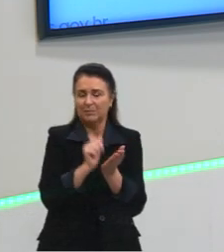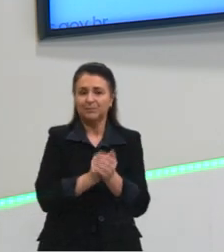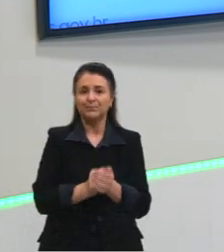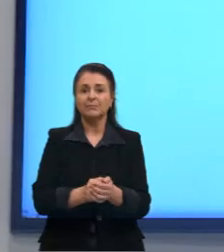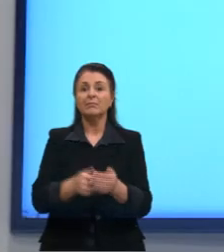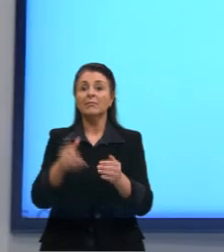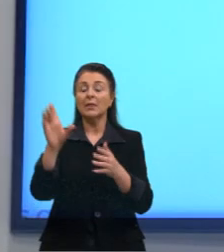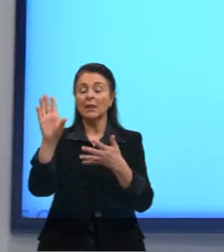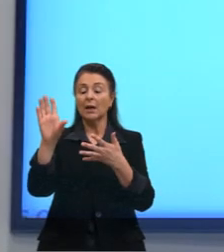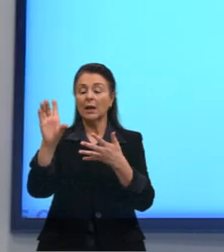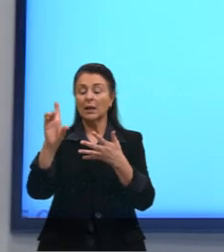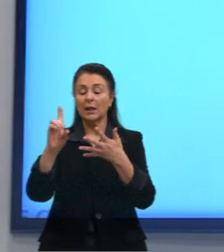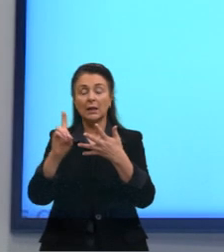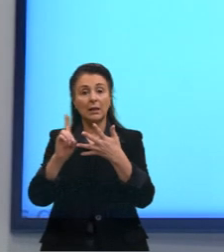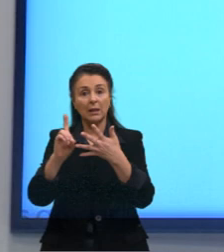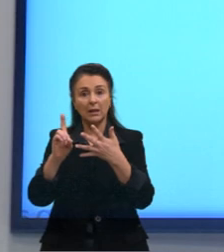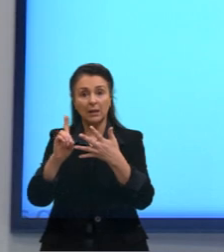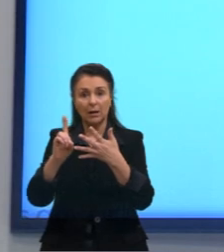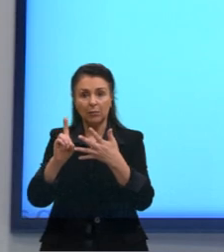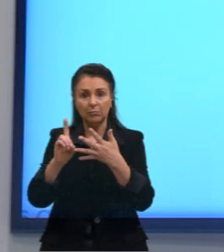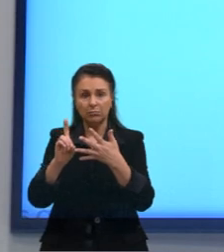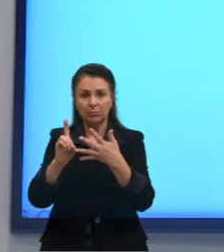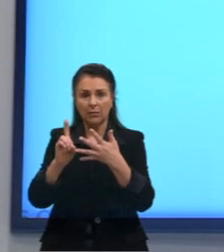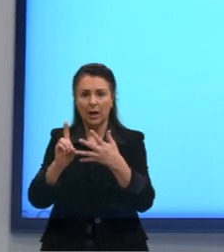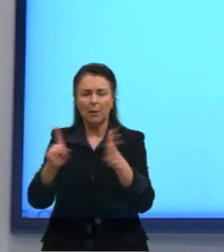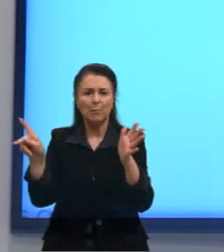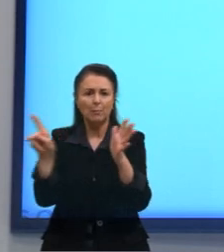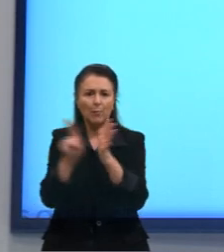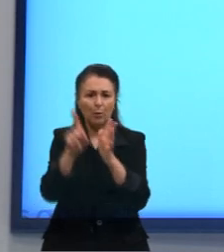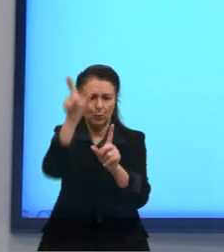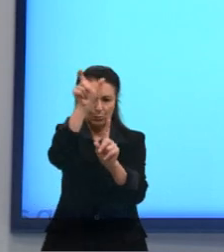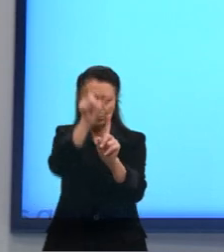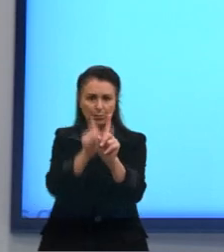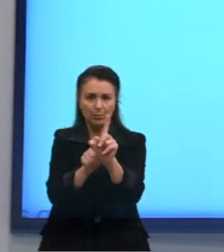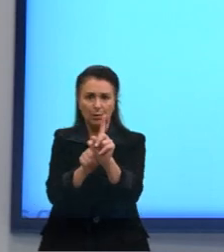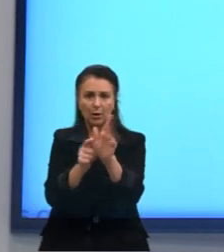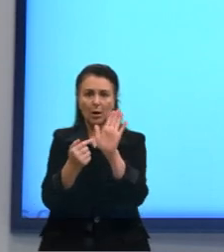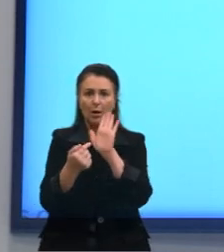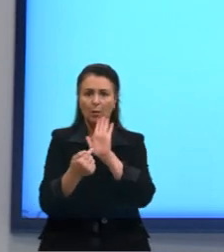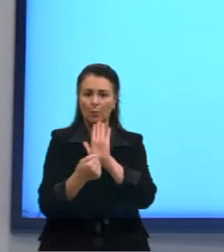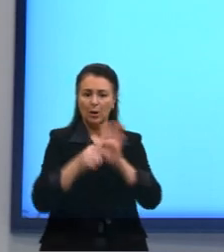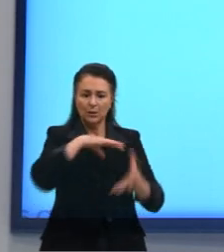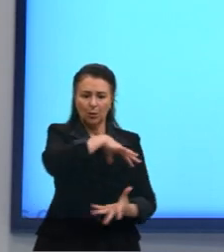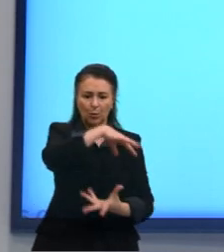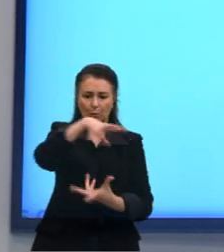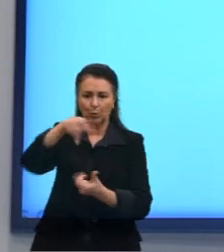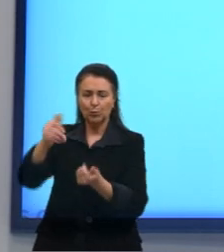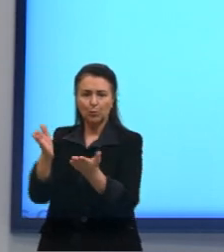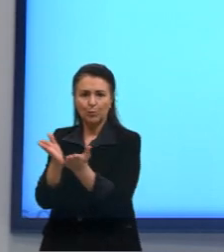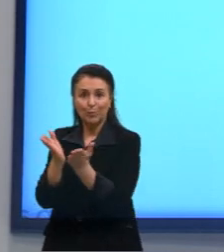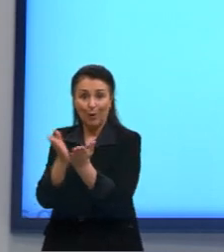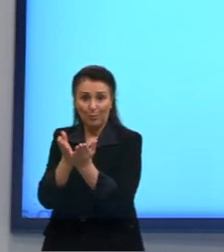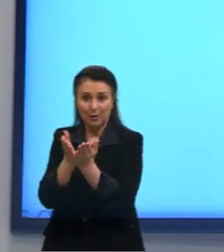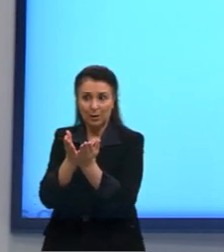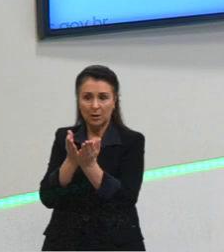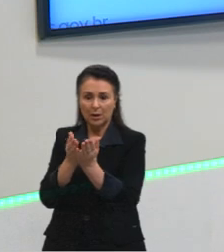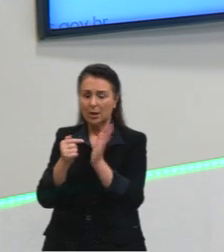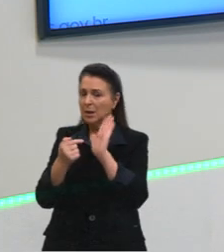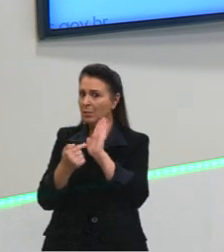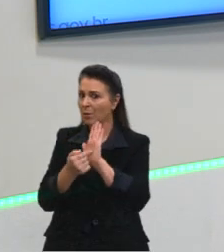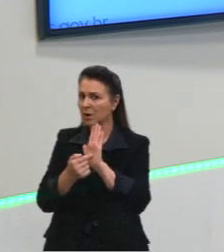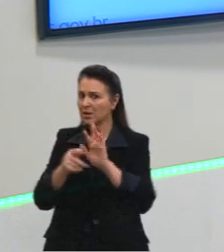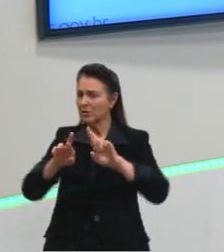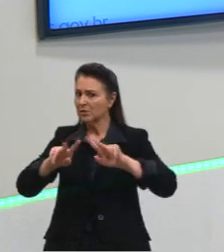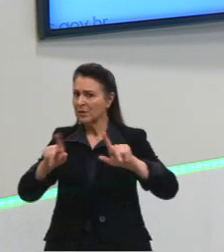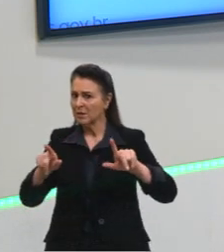letra de personificação para o por um mundo real pobre ao mundo virtual rico aqui essa alternativa